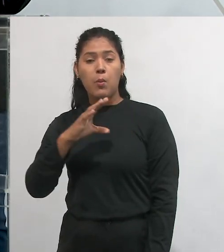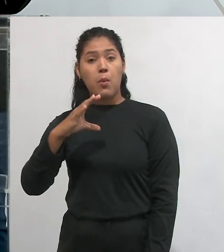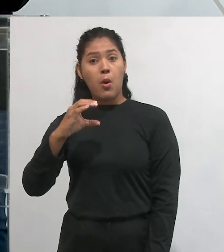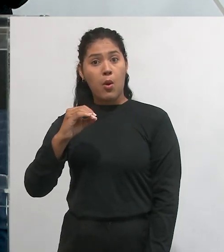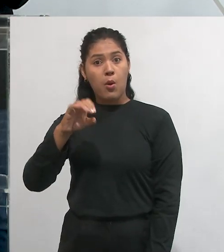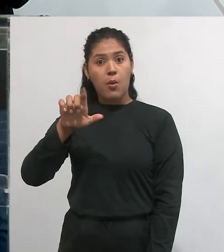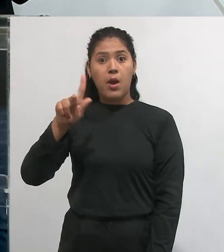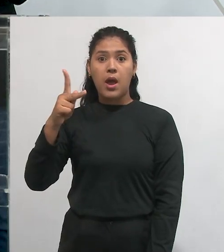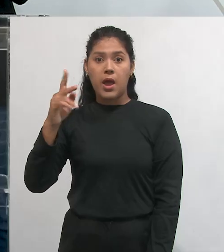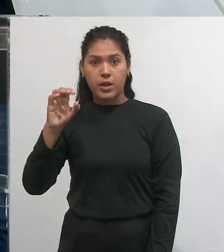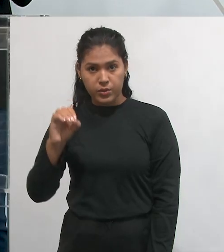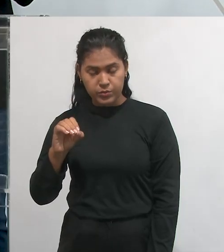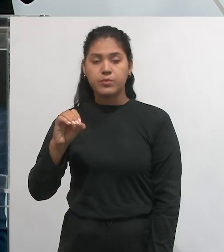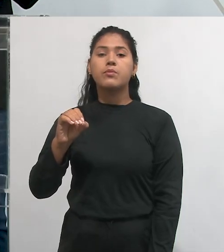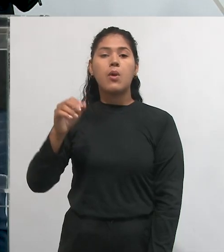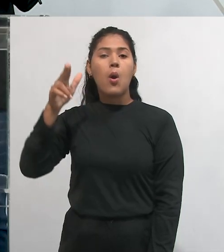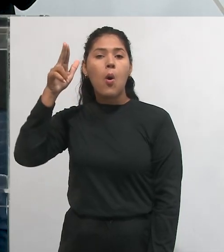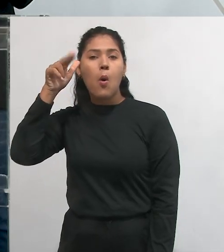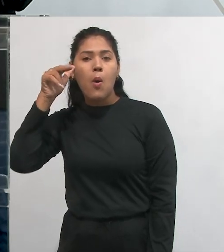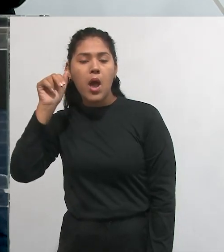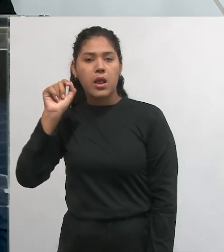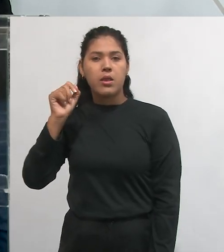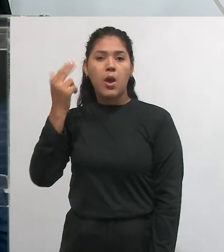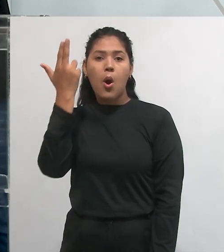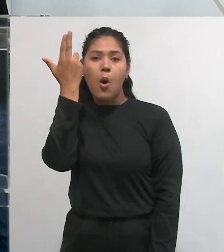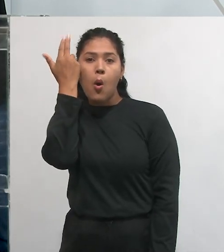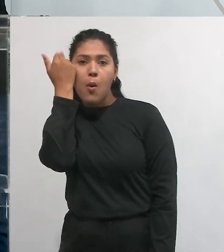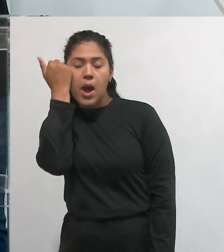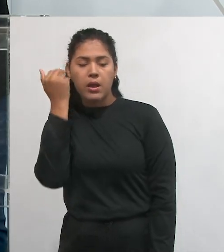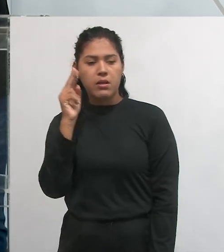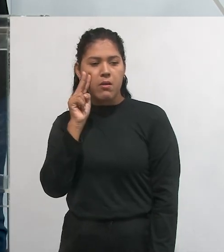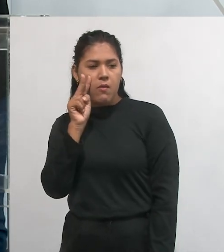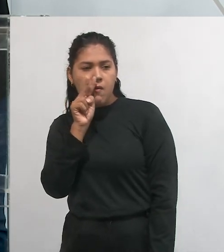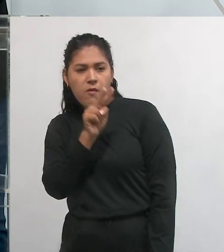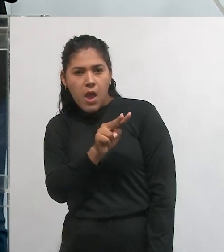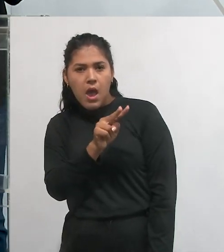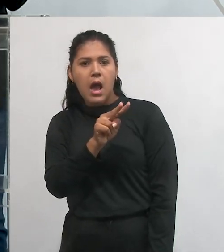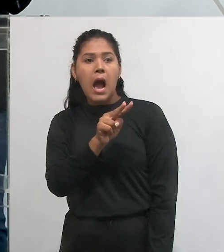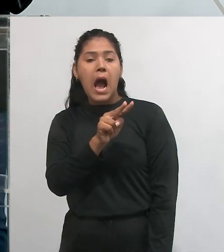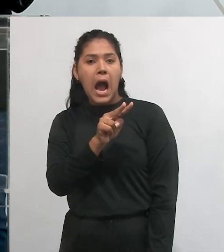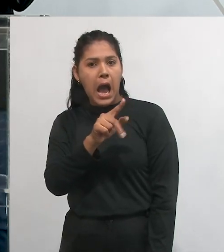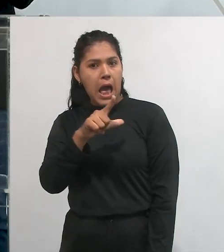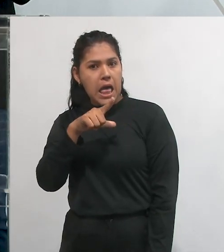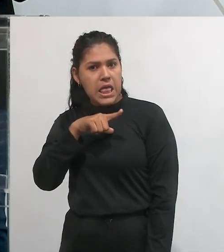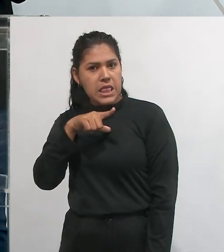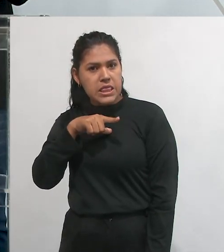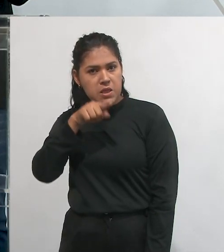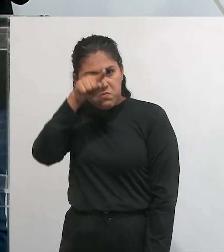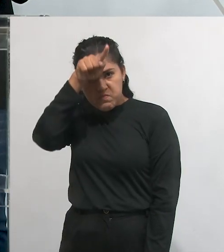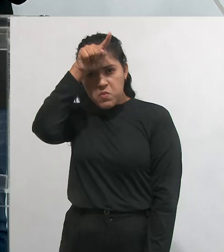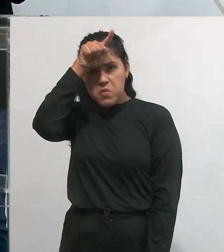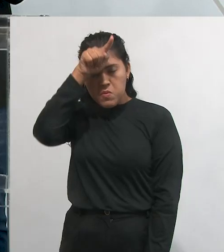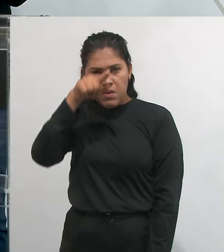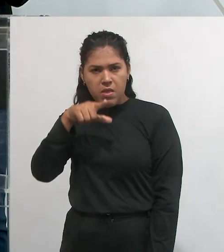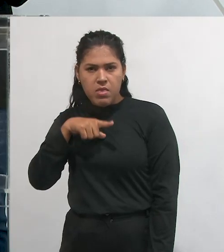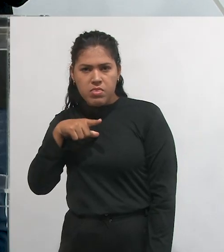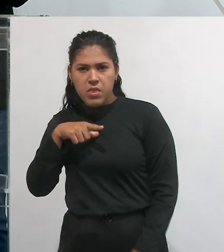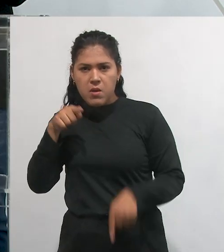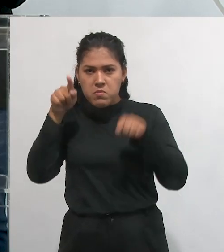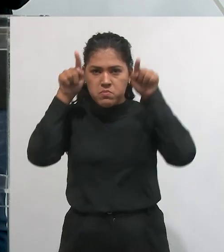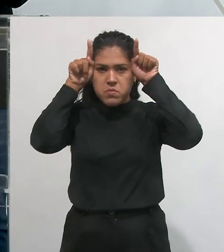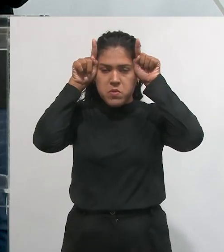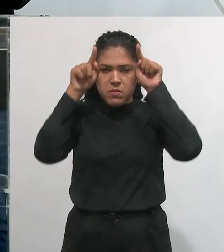ilusão. Mas isso não existe. O que existe é o coelho, mas o coelho com chifre jamais será belo ou será feio, porque esse